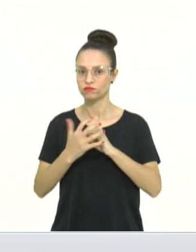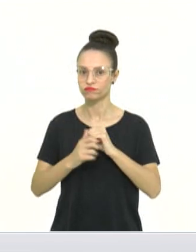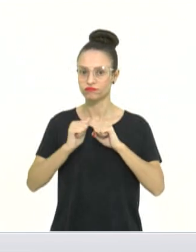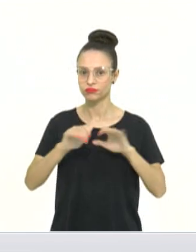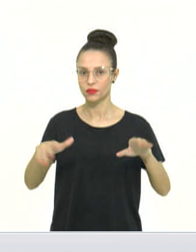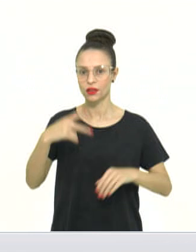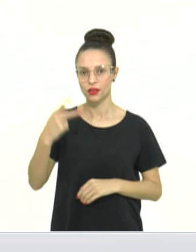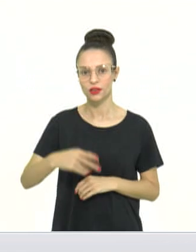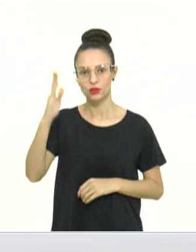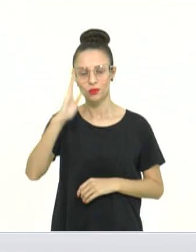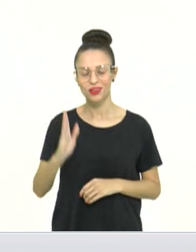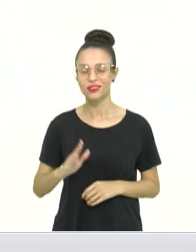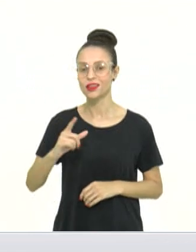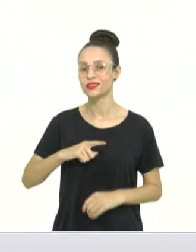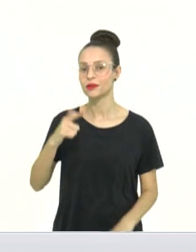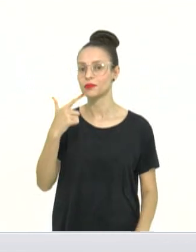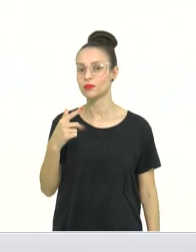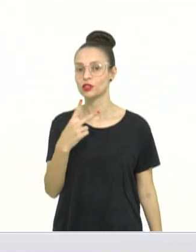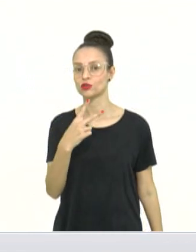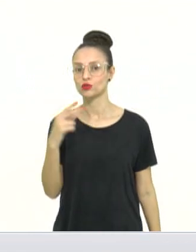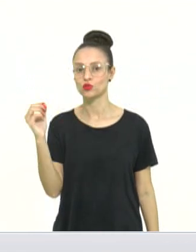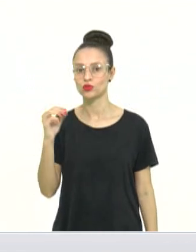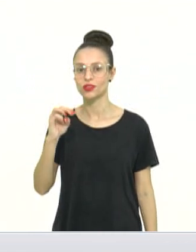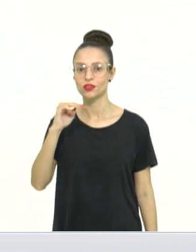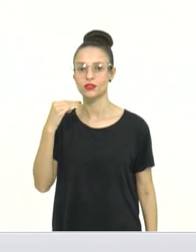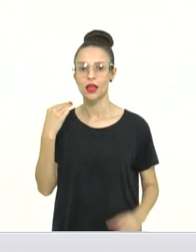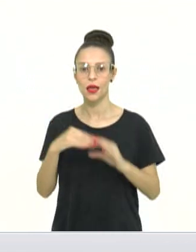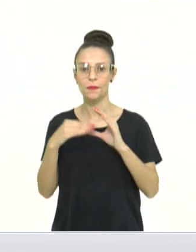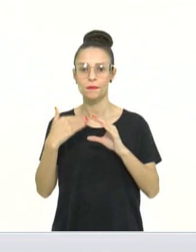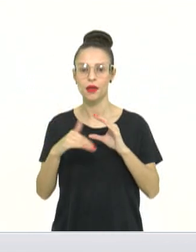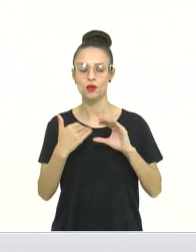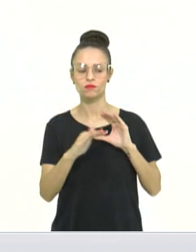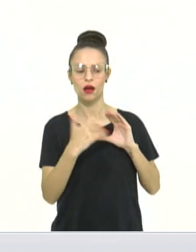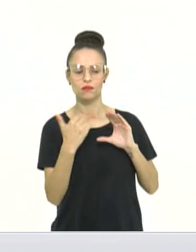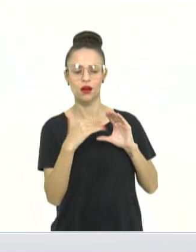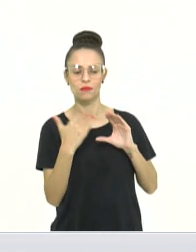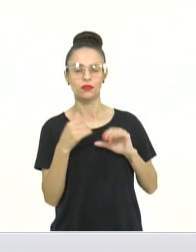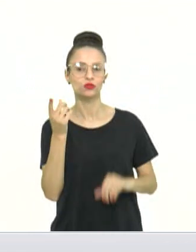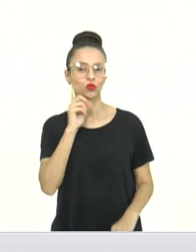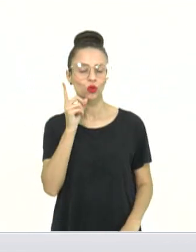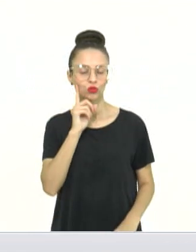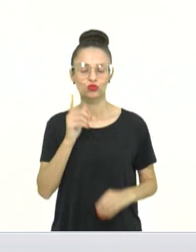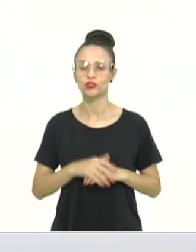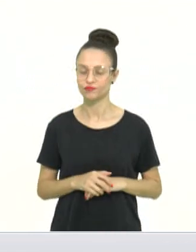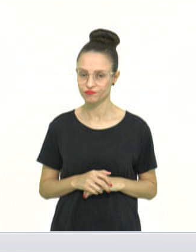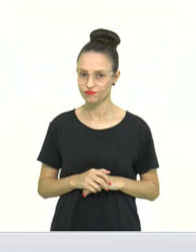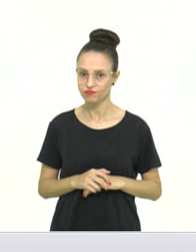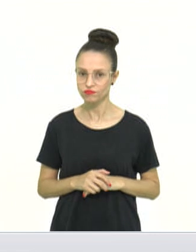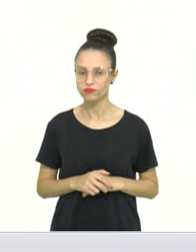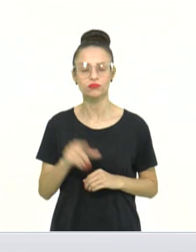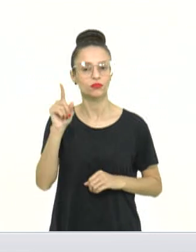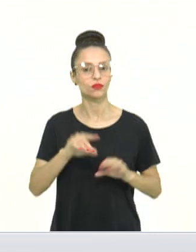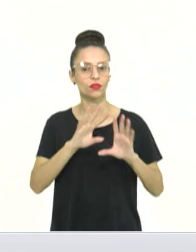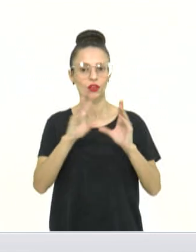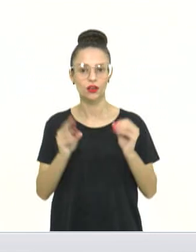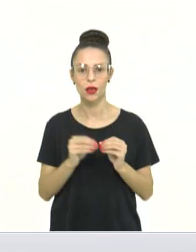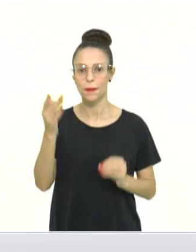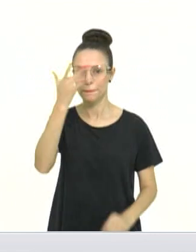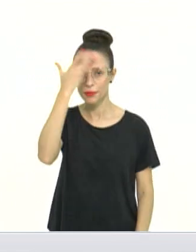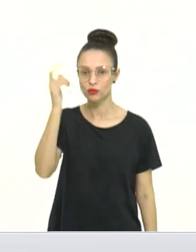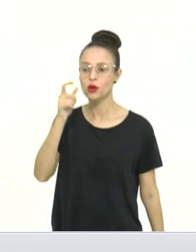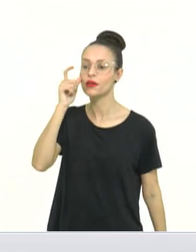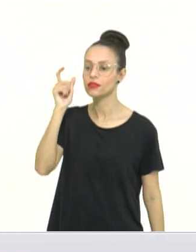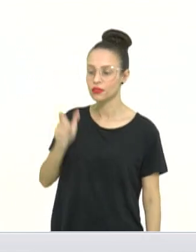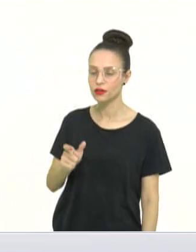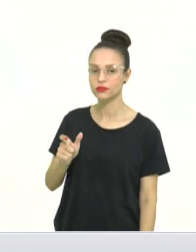tem recebido cerca de 200 e-mails por dia. Em geral, de gente interessada